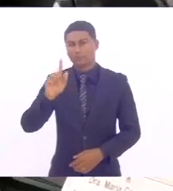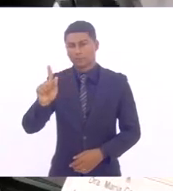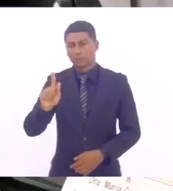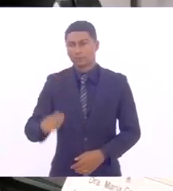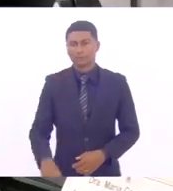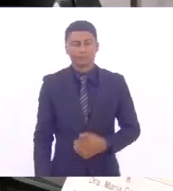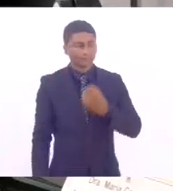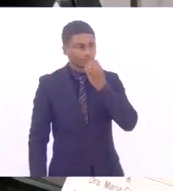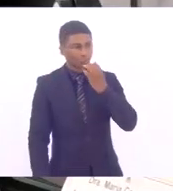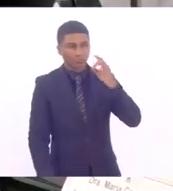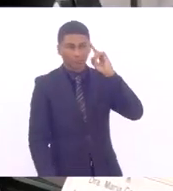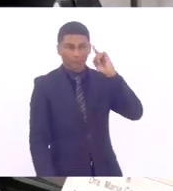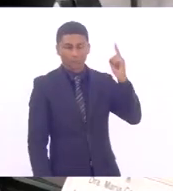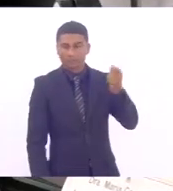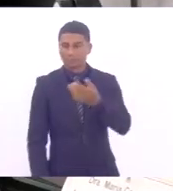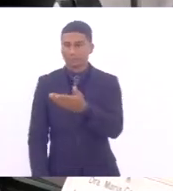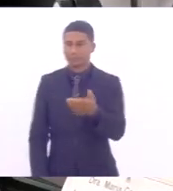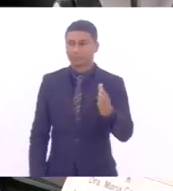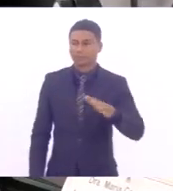Primeiramente, bom dia a todos.